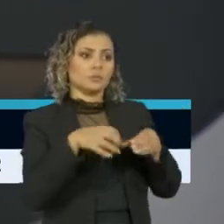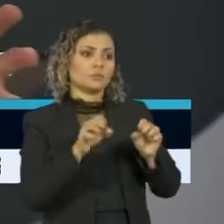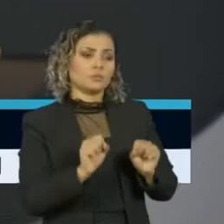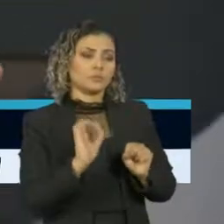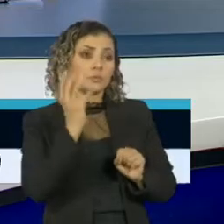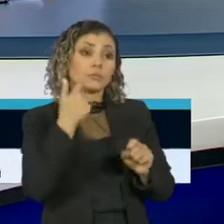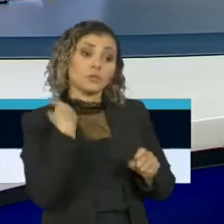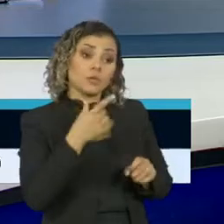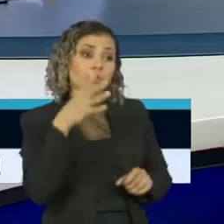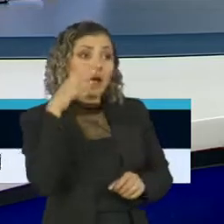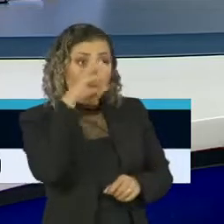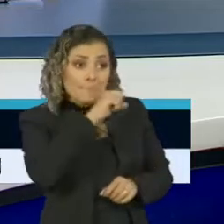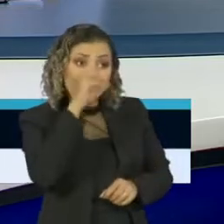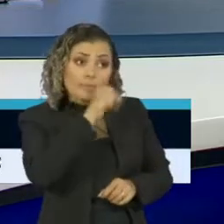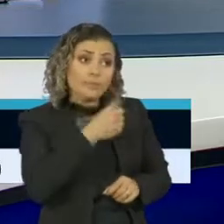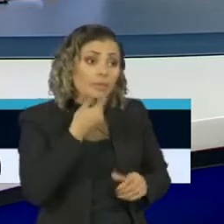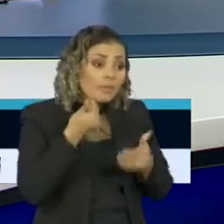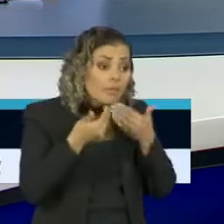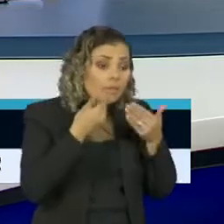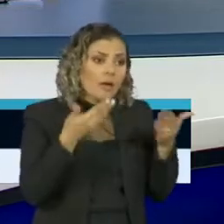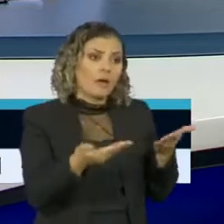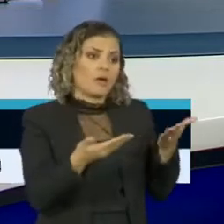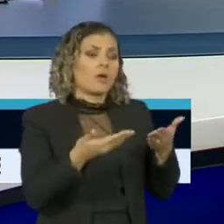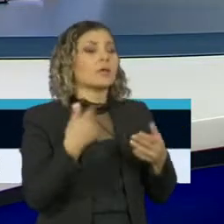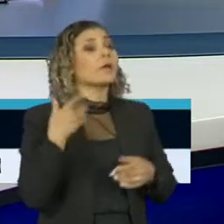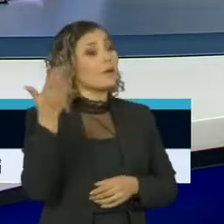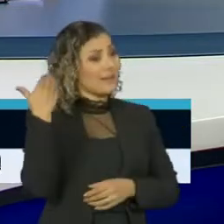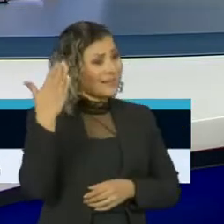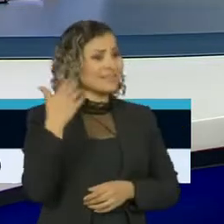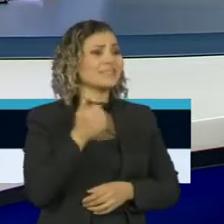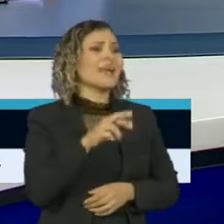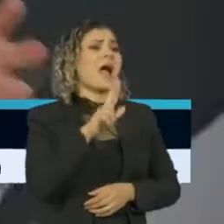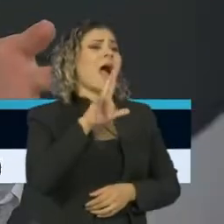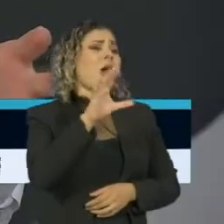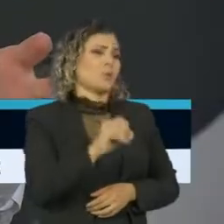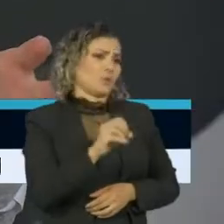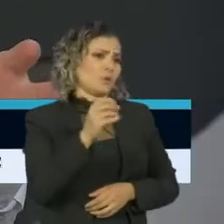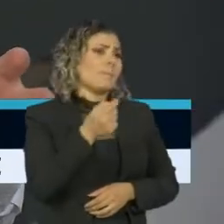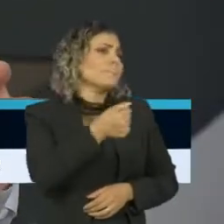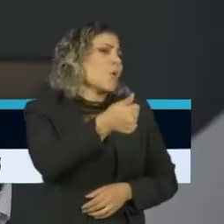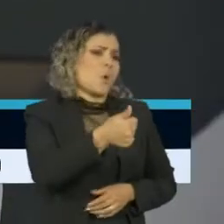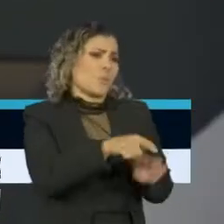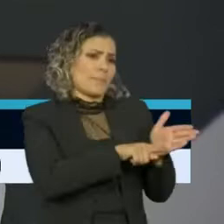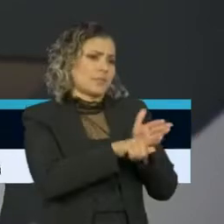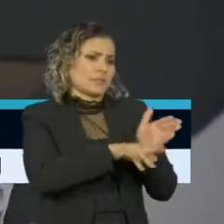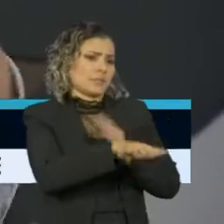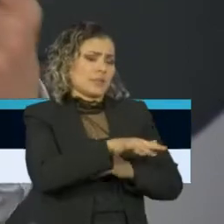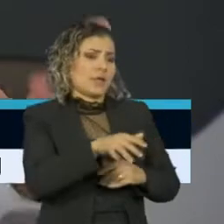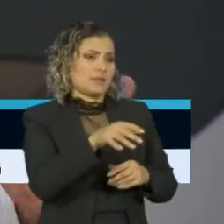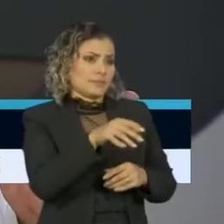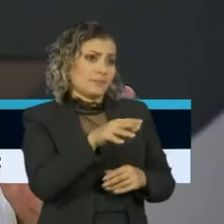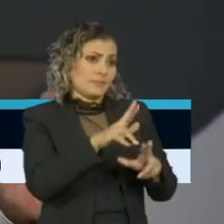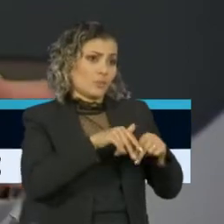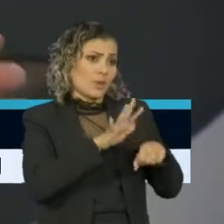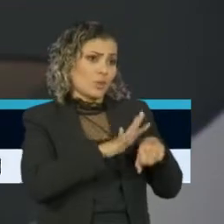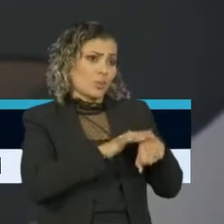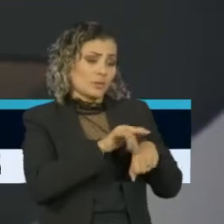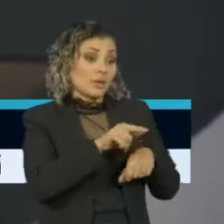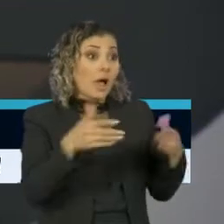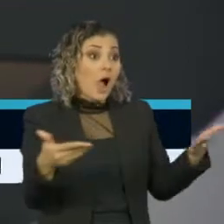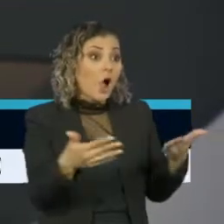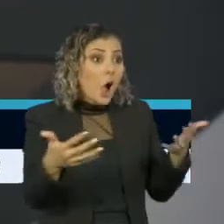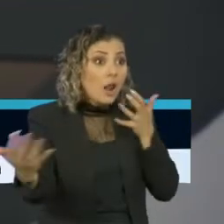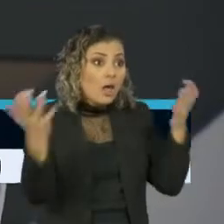nós estamos aprendendo com ela e a essa cinderela existia eu era rara é pouco falada né só que com esse stress